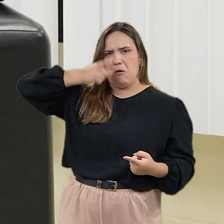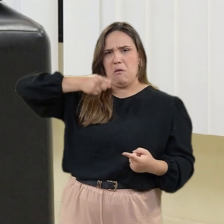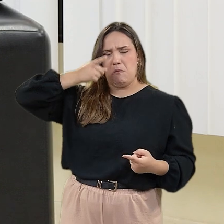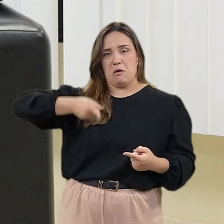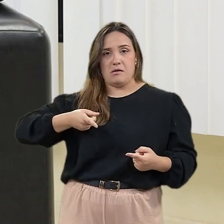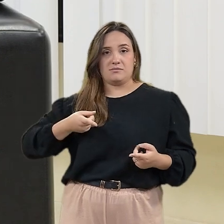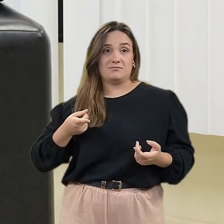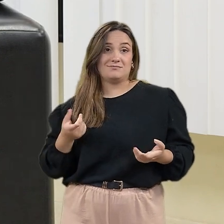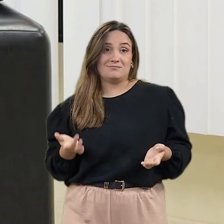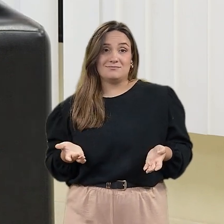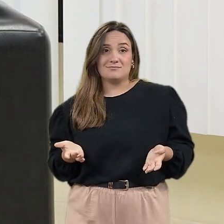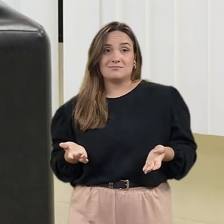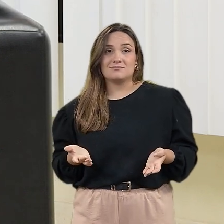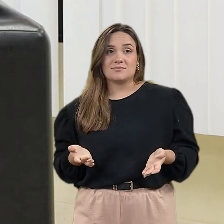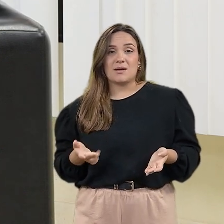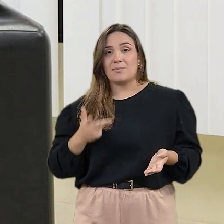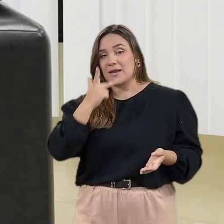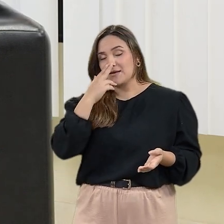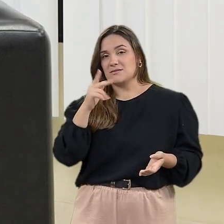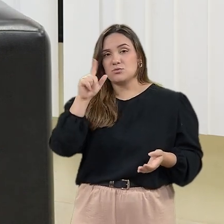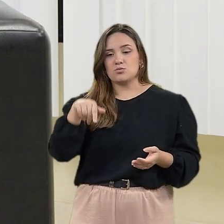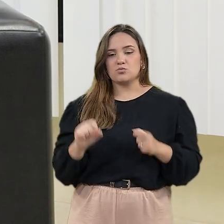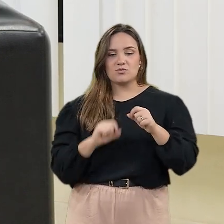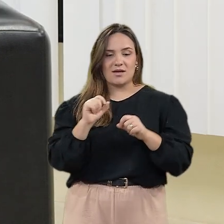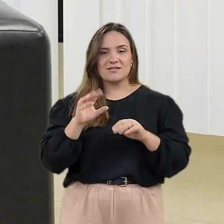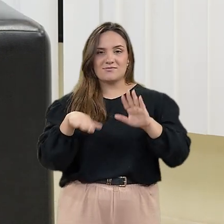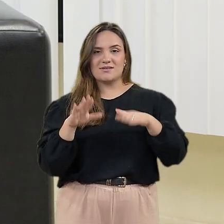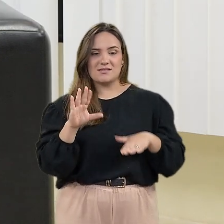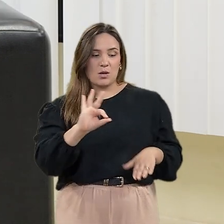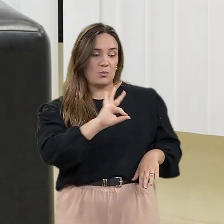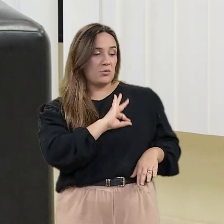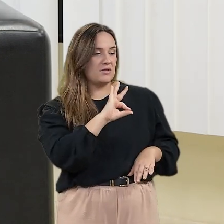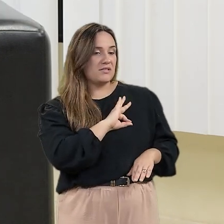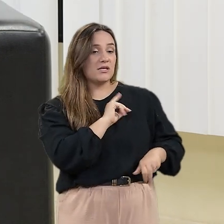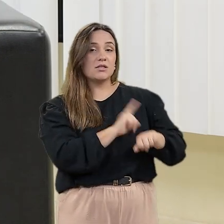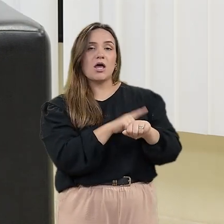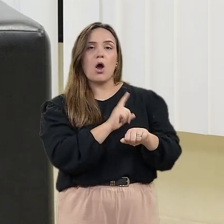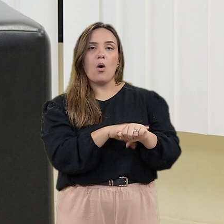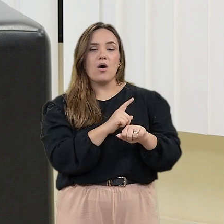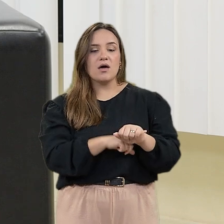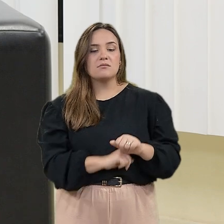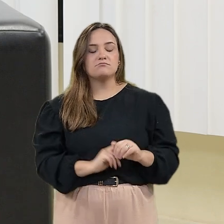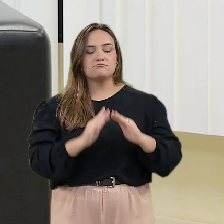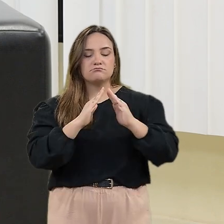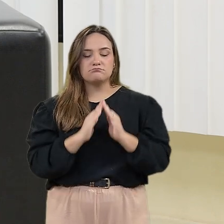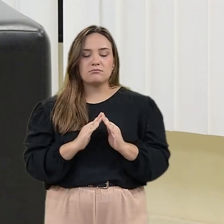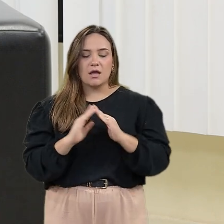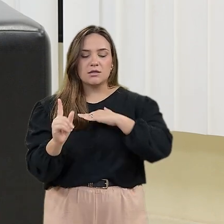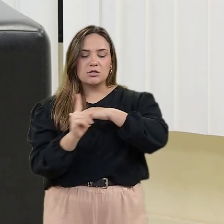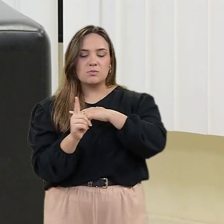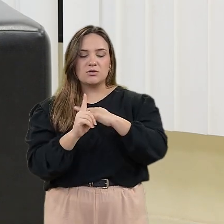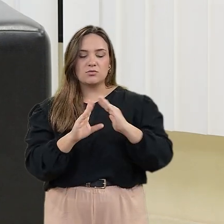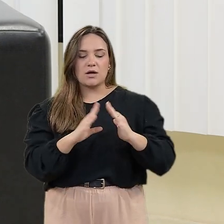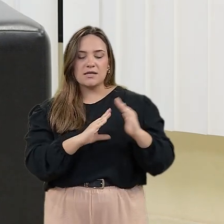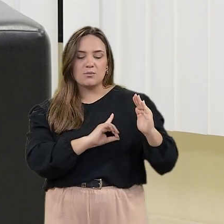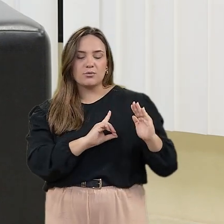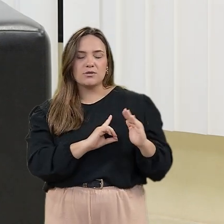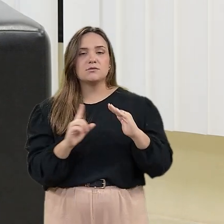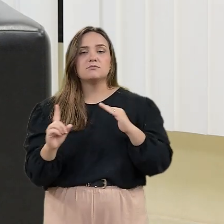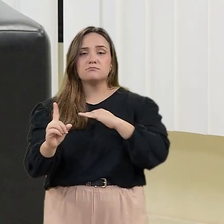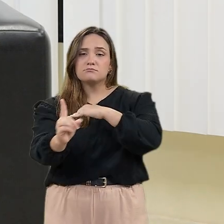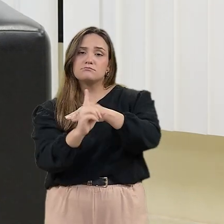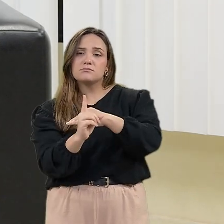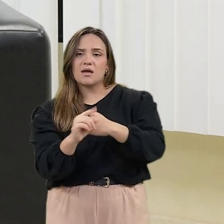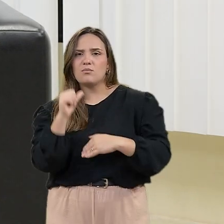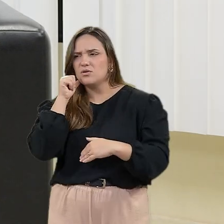início dessa escalada, quando o policial lá numa delegacia de polícia faz o boletim de ocorrência, ele